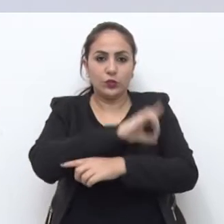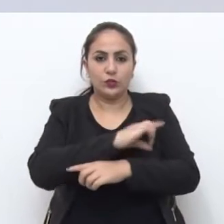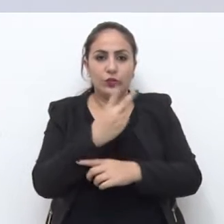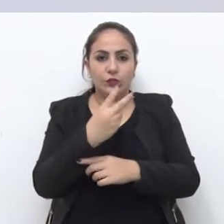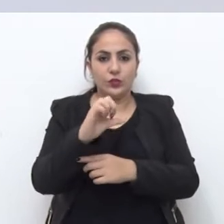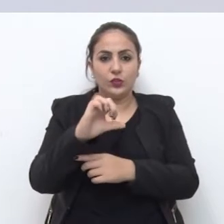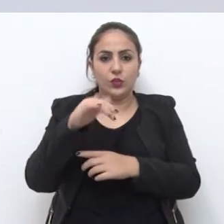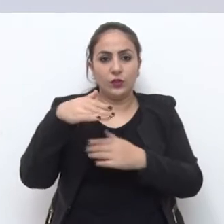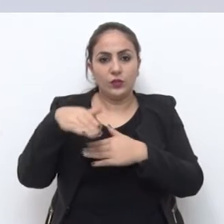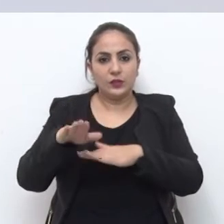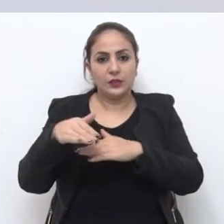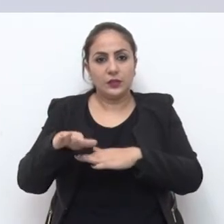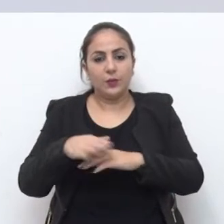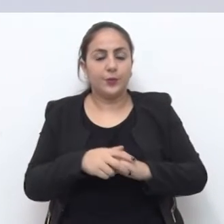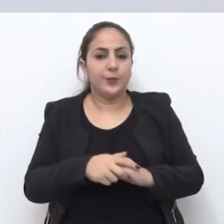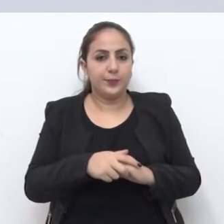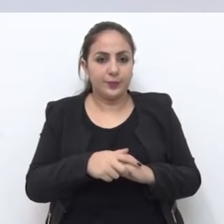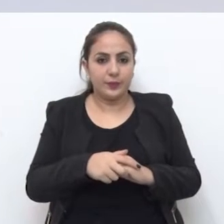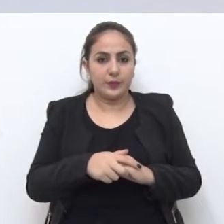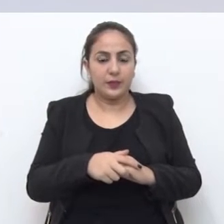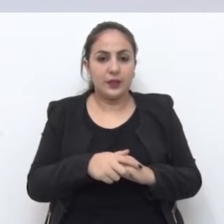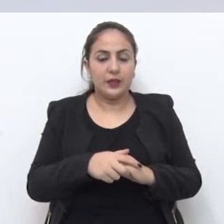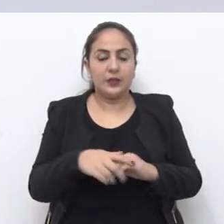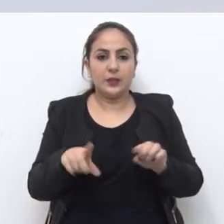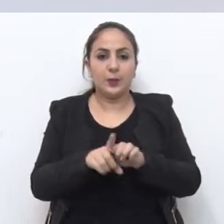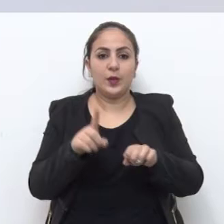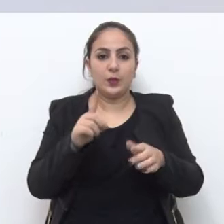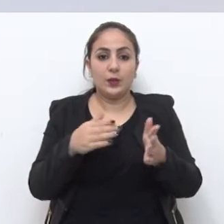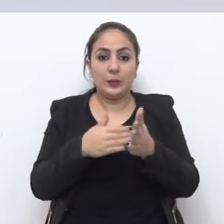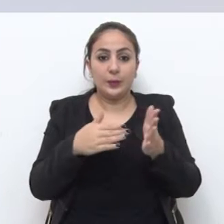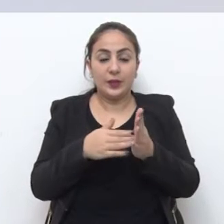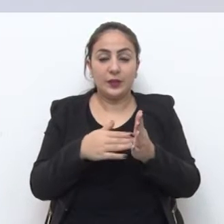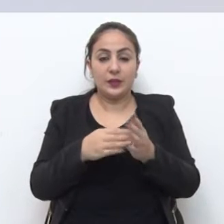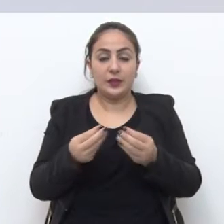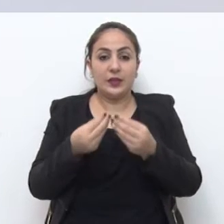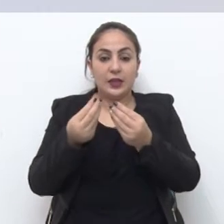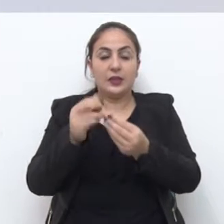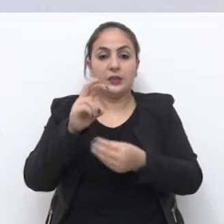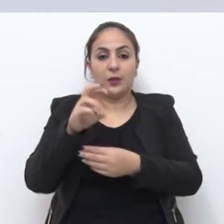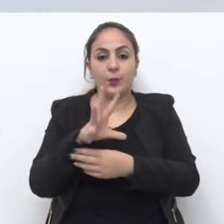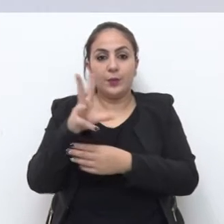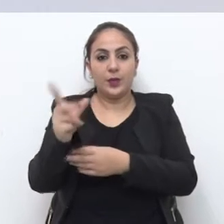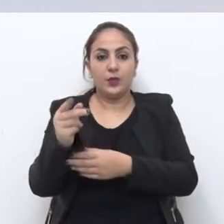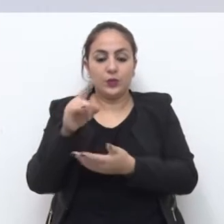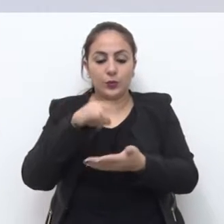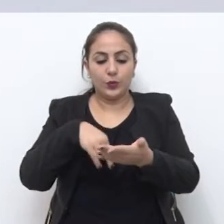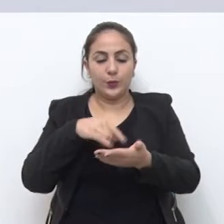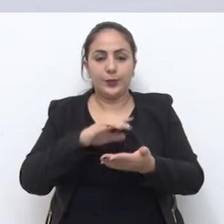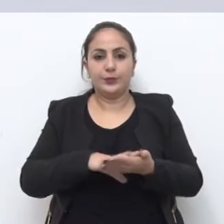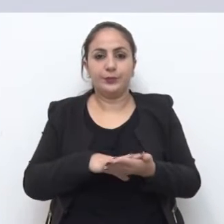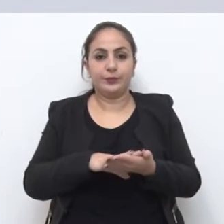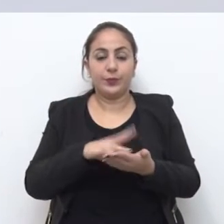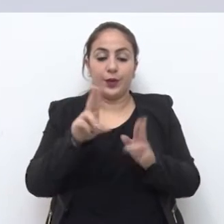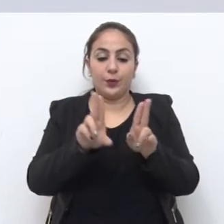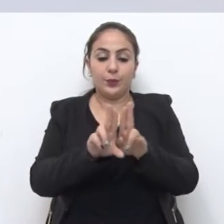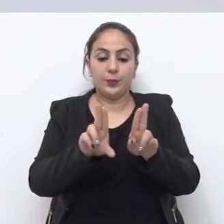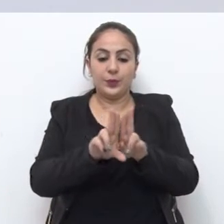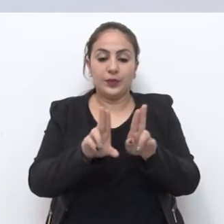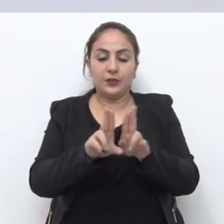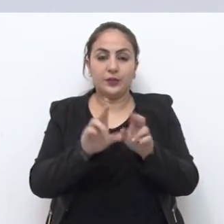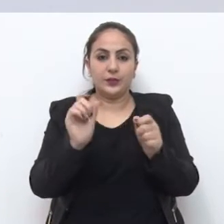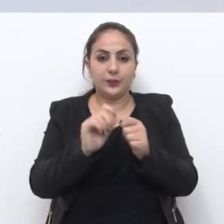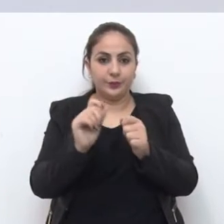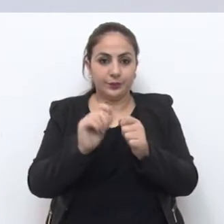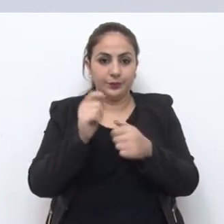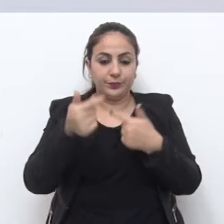é 29 de setembro e a previsão é que sejam entregues mais de 5 milhões de documentos. A UPF